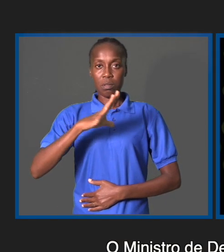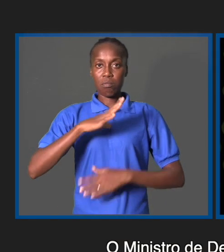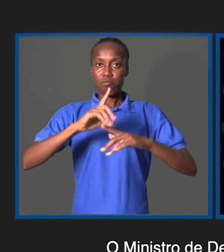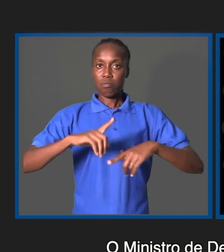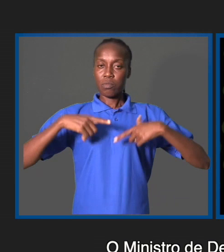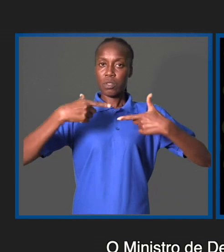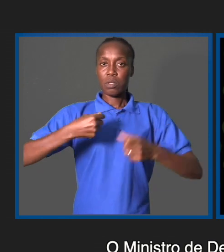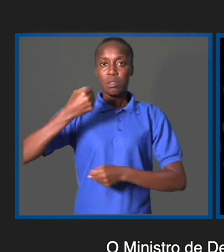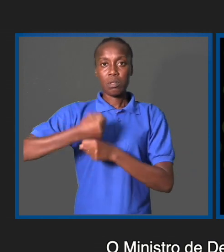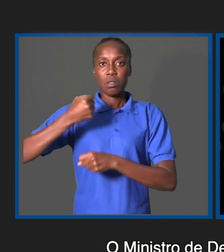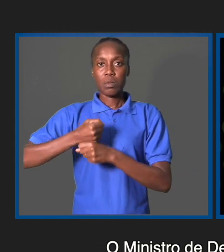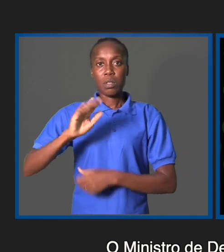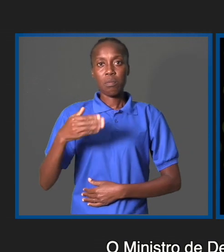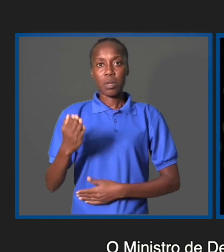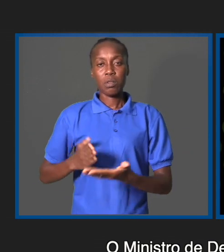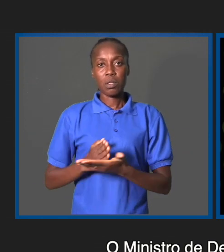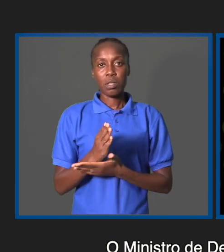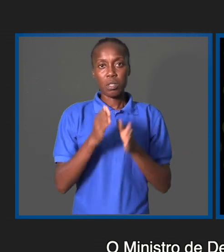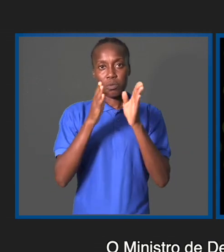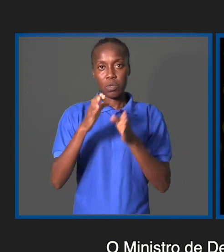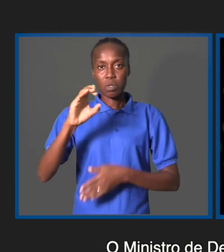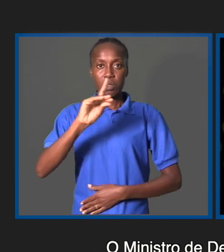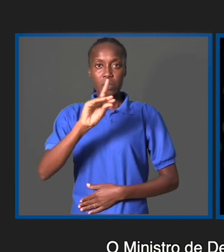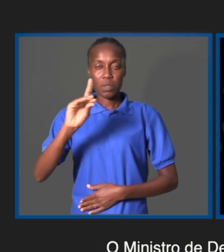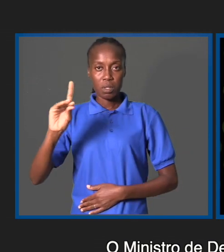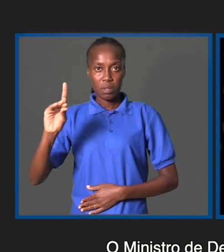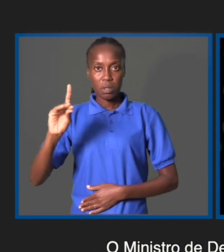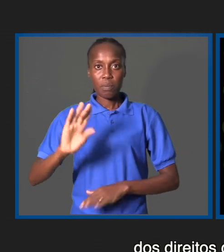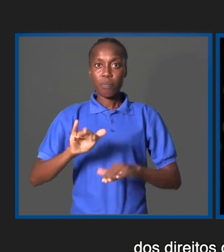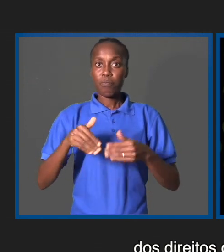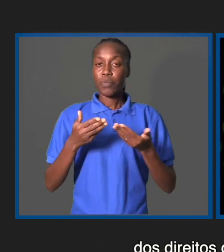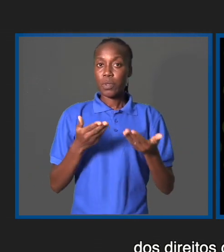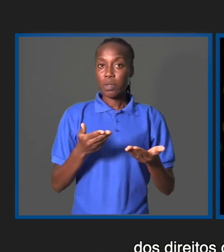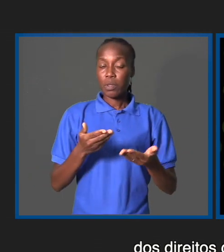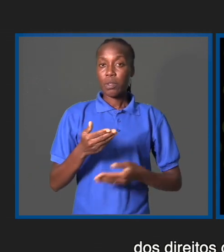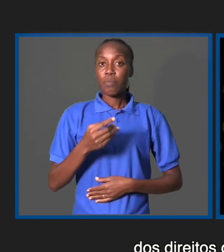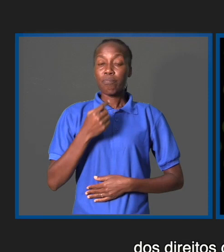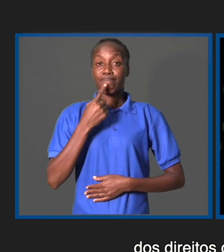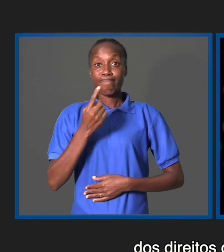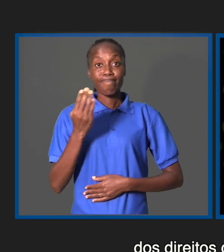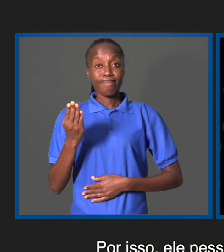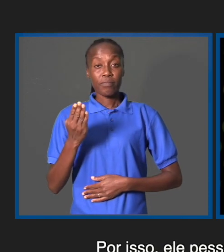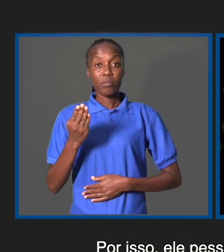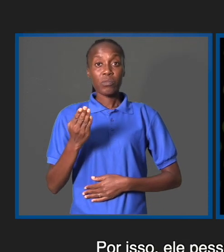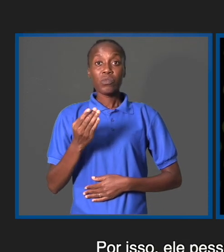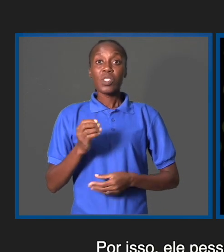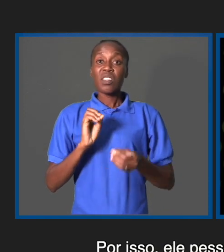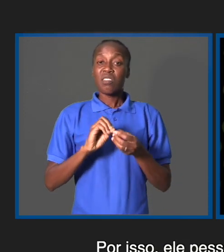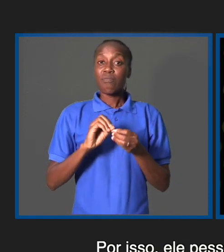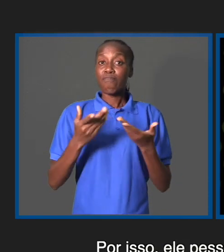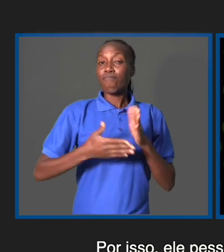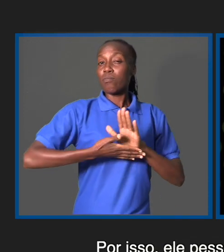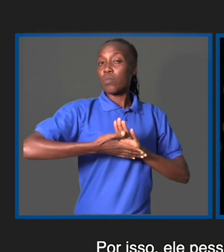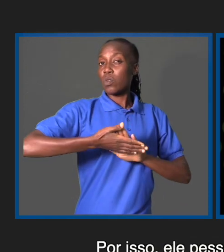ministro de Desenvolvimento da Noruega está interessado em trabalhar para os direitos das pessoas com deficiência. Por